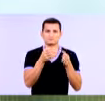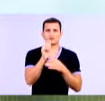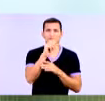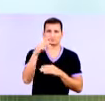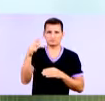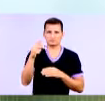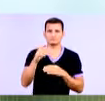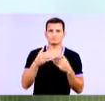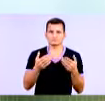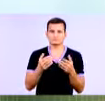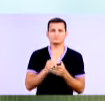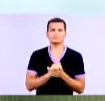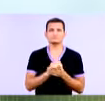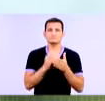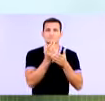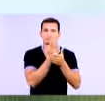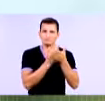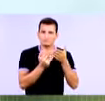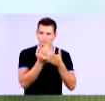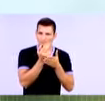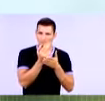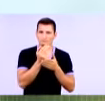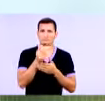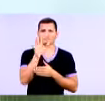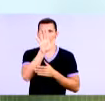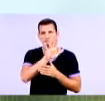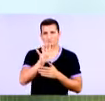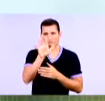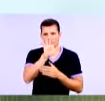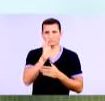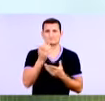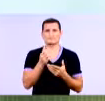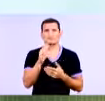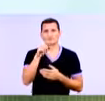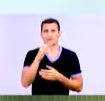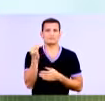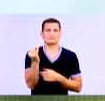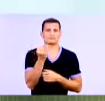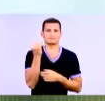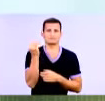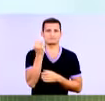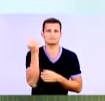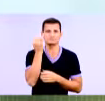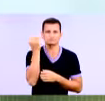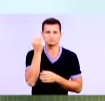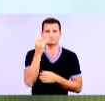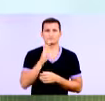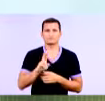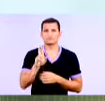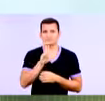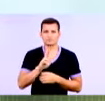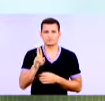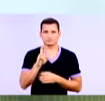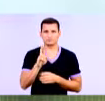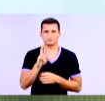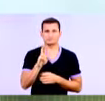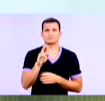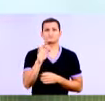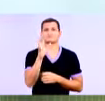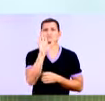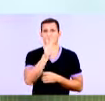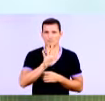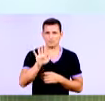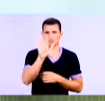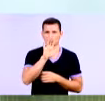um elemento do design do site, como um elemento da interface, é fundamental o uso das imagens.